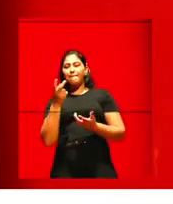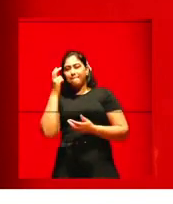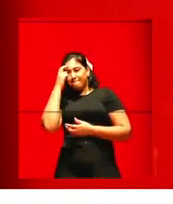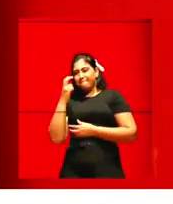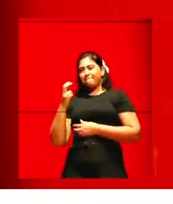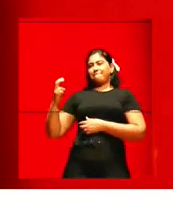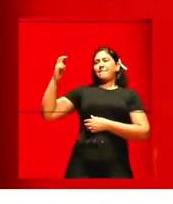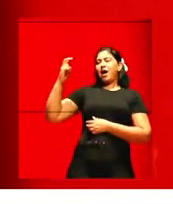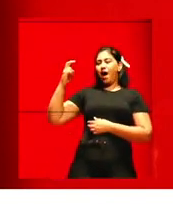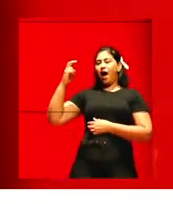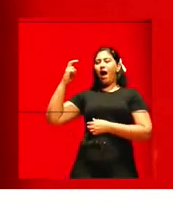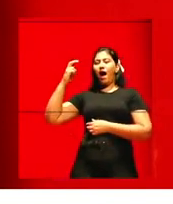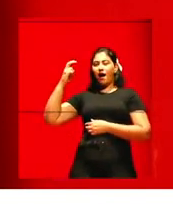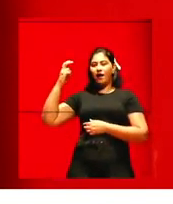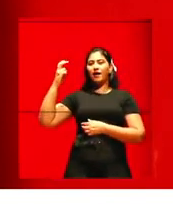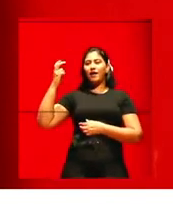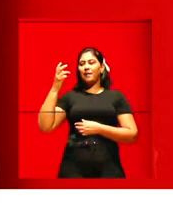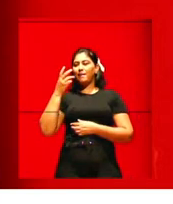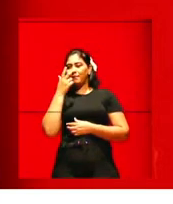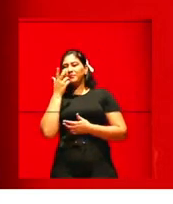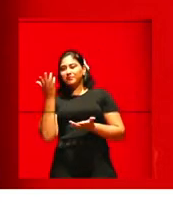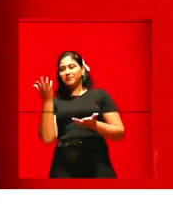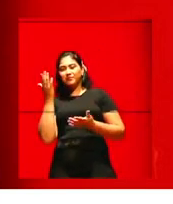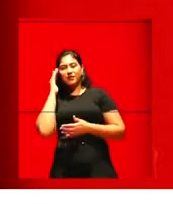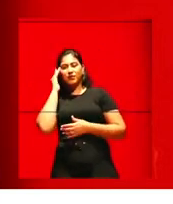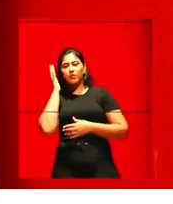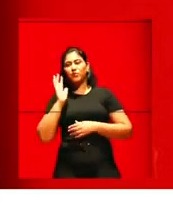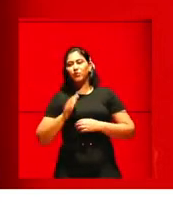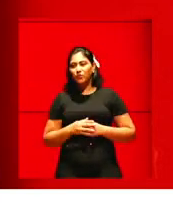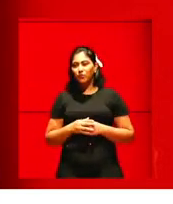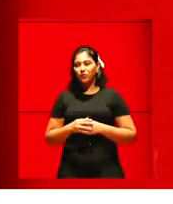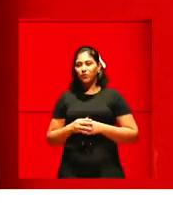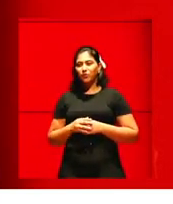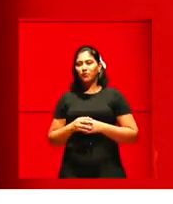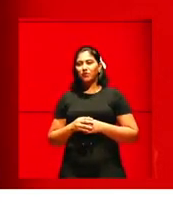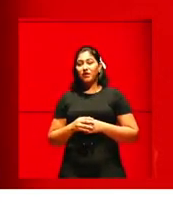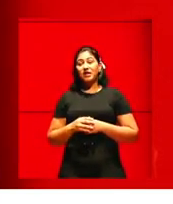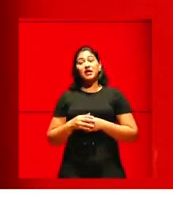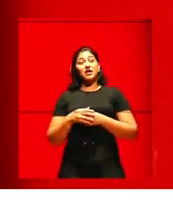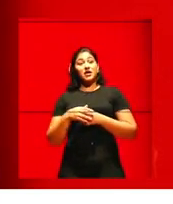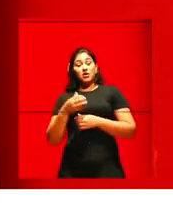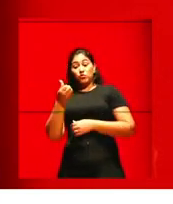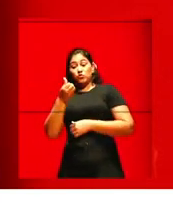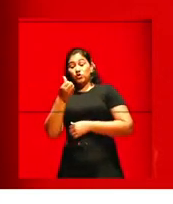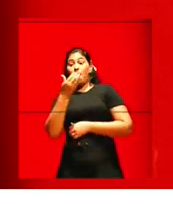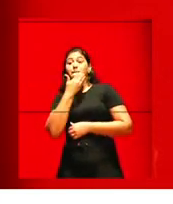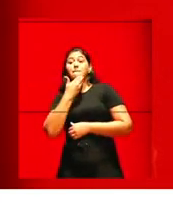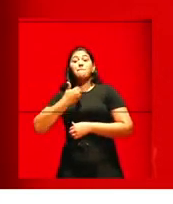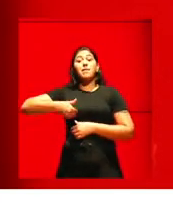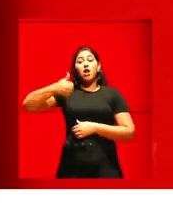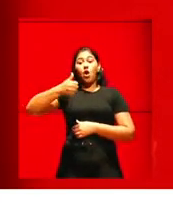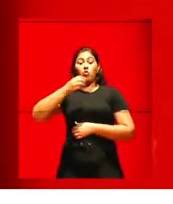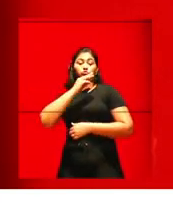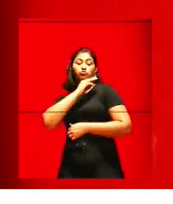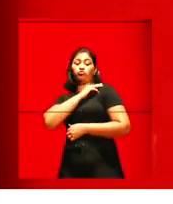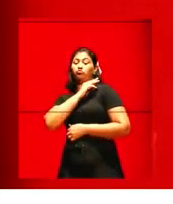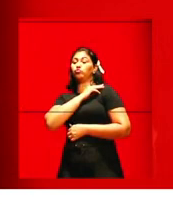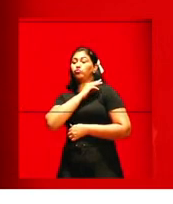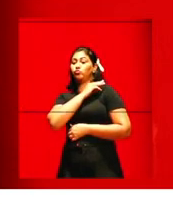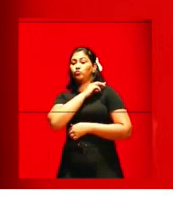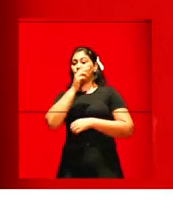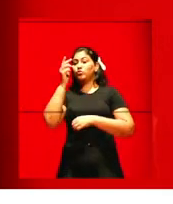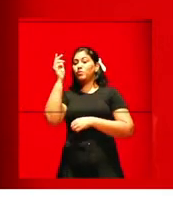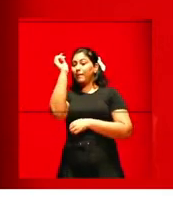Somos o primeiro da região norte, né? E o sexto melhor ensino médio do país. Só que assim,